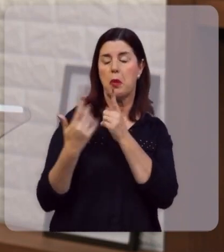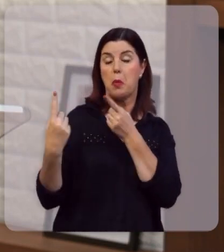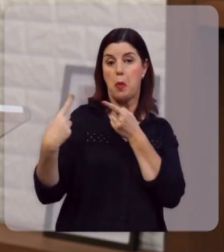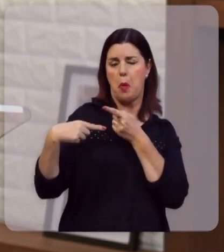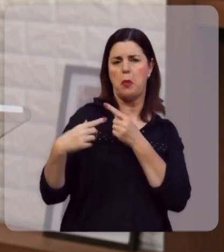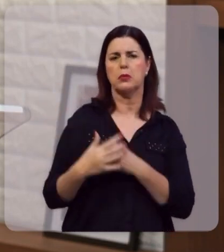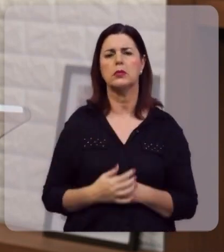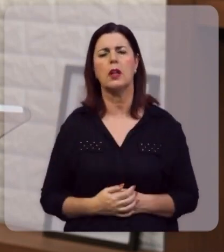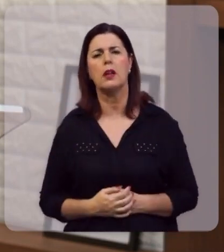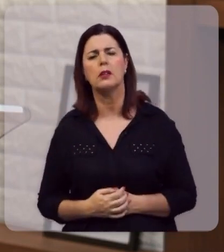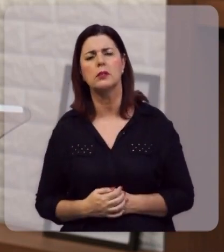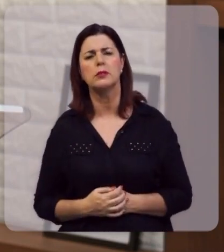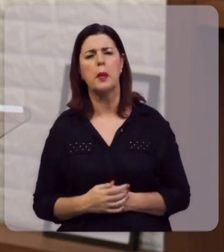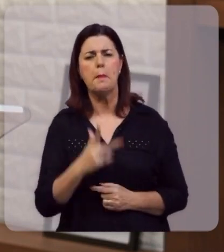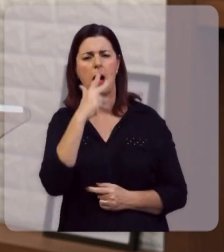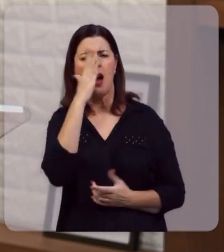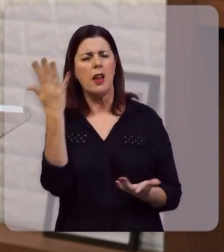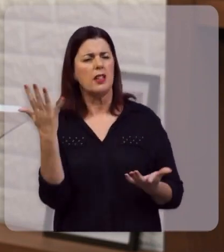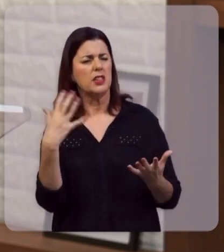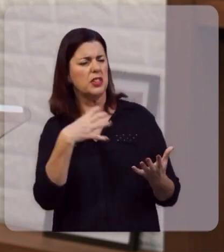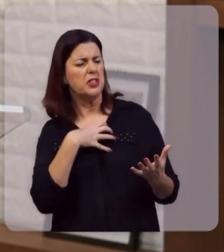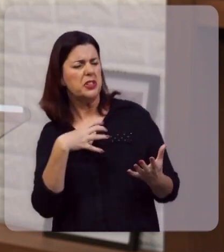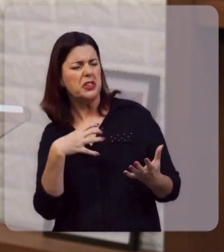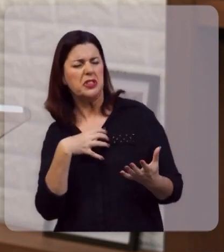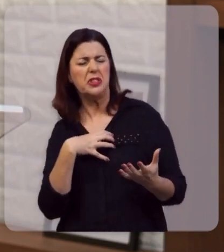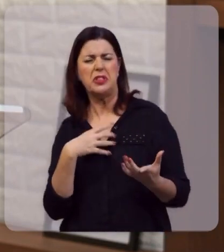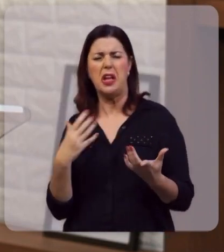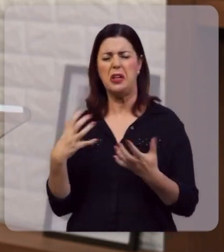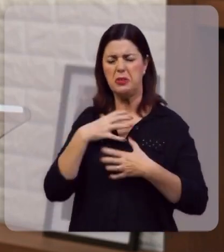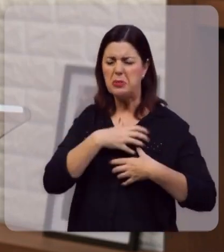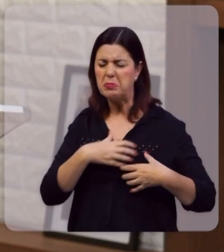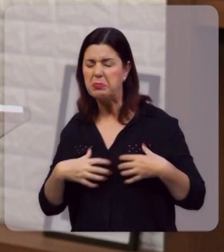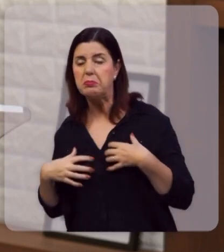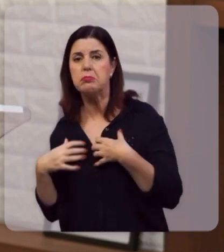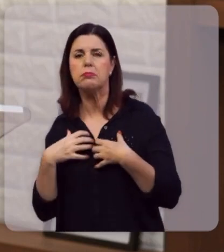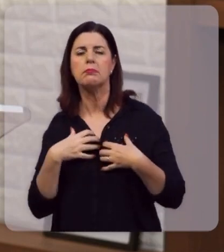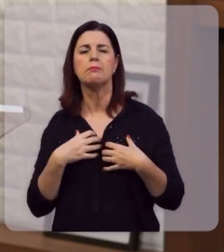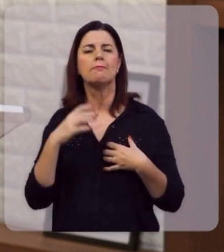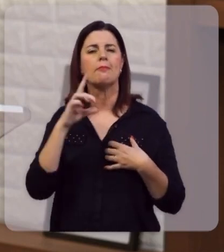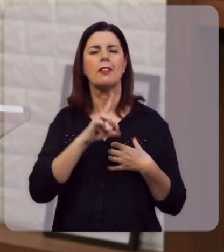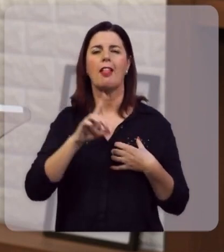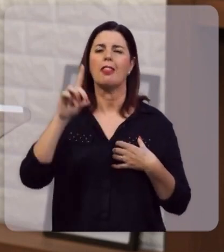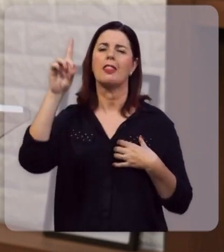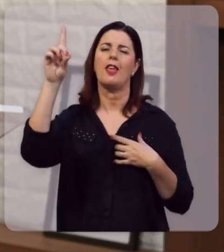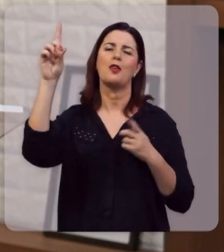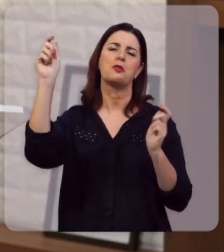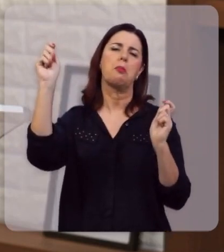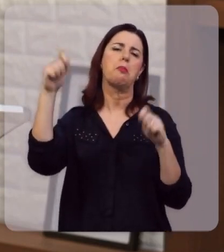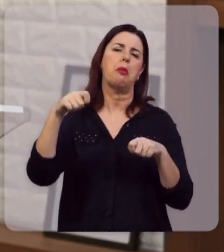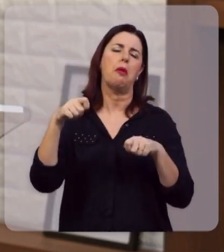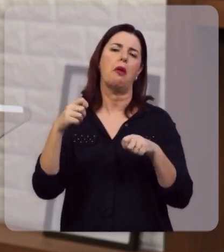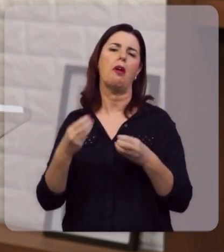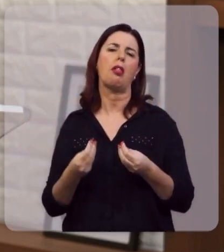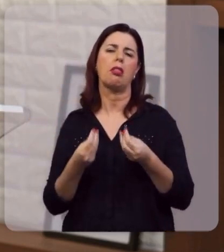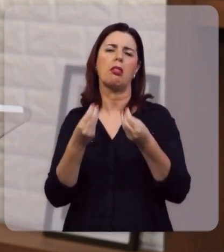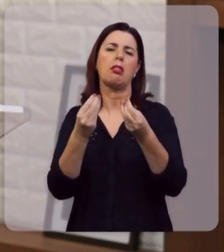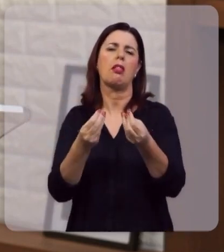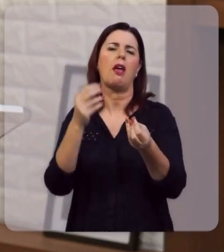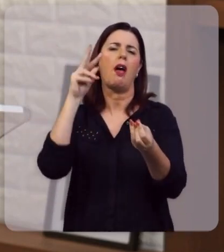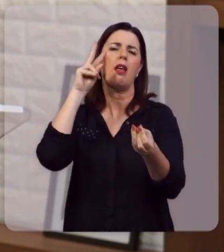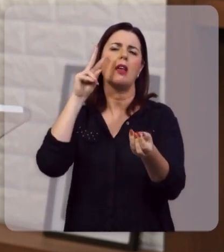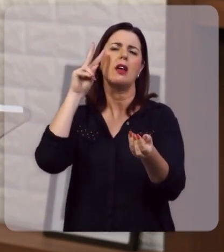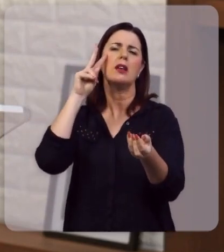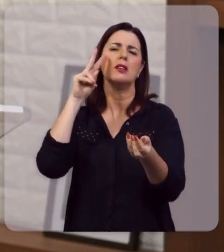carranca medonha, quando o cenário é um cenário de desespero, Deus pode entrar na